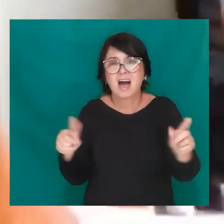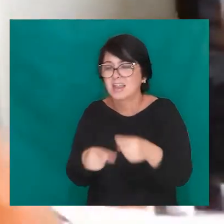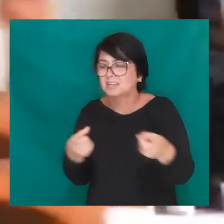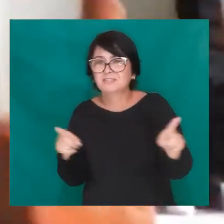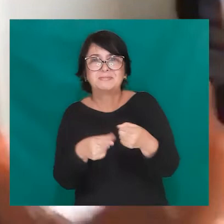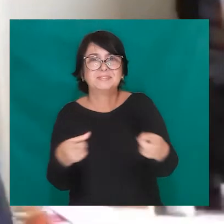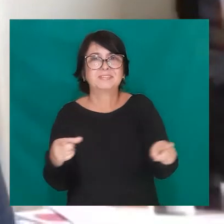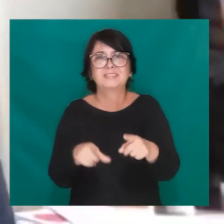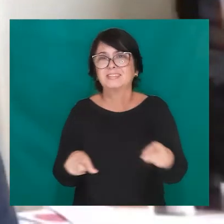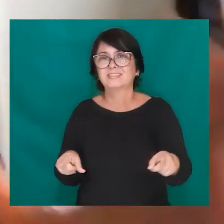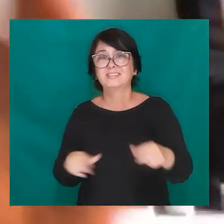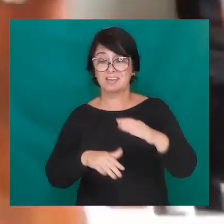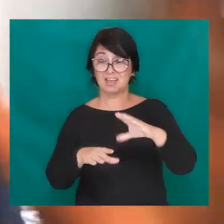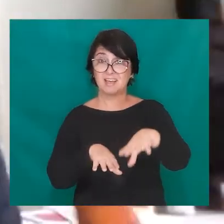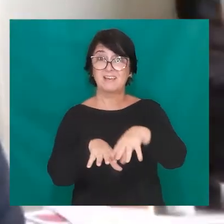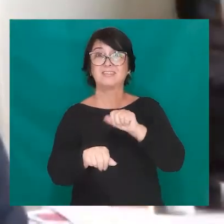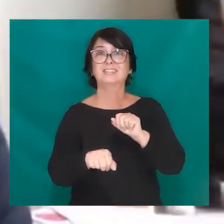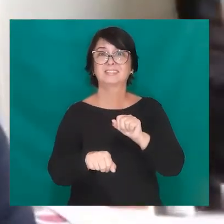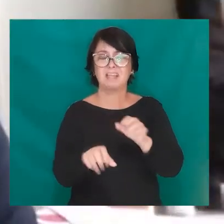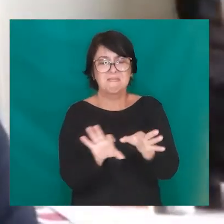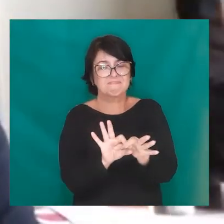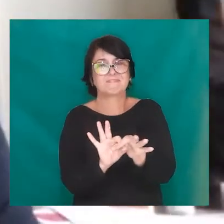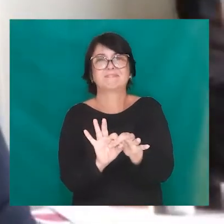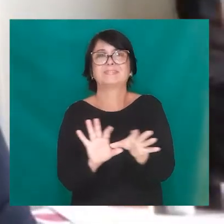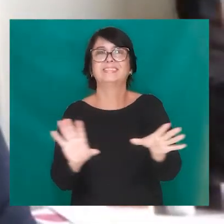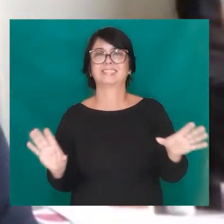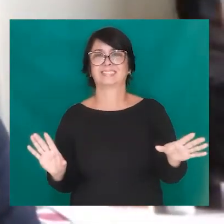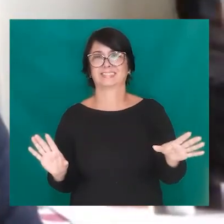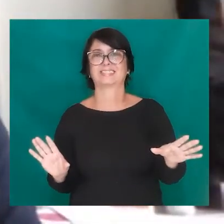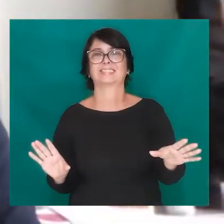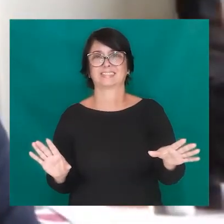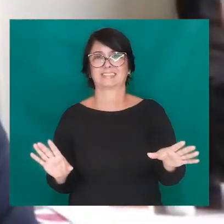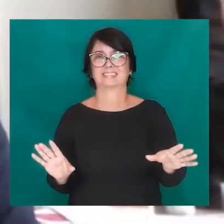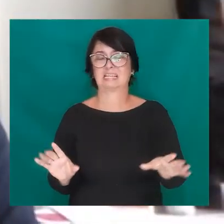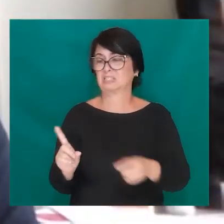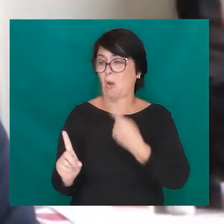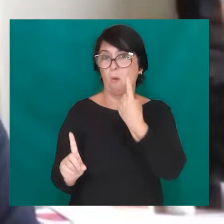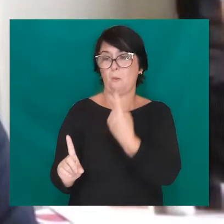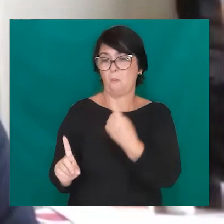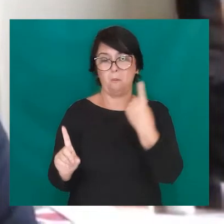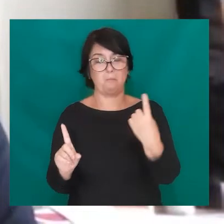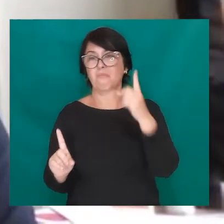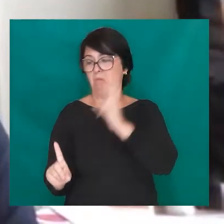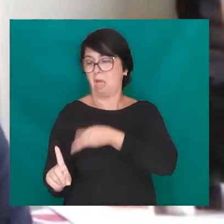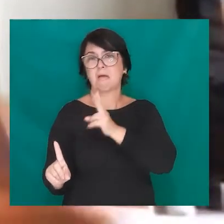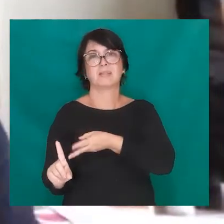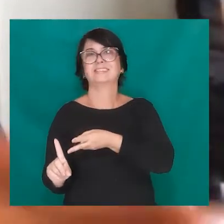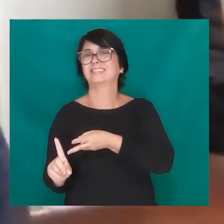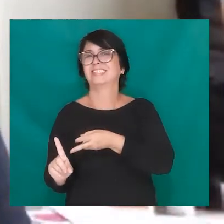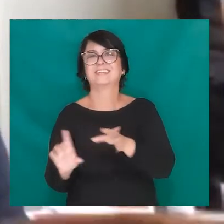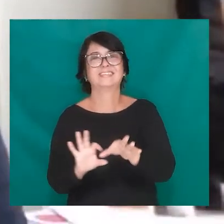John. Então a minha formação é bem híbrida nesse sentido também. Então isso aí ajuda muito a